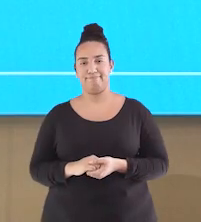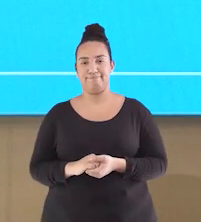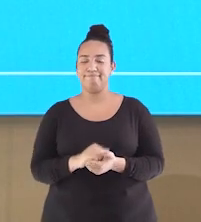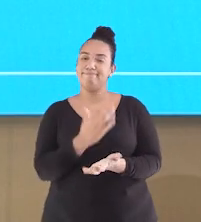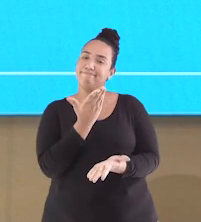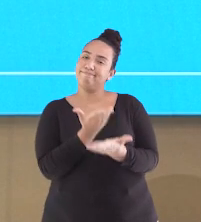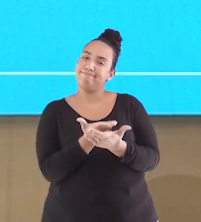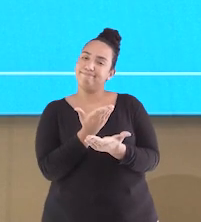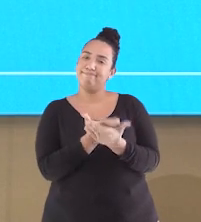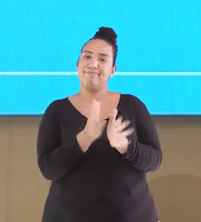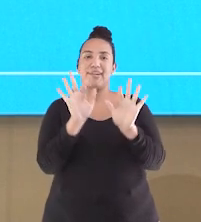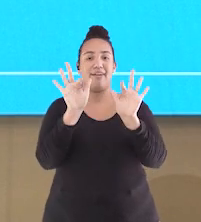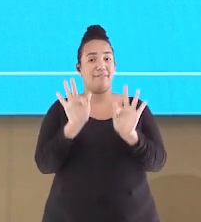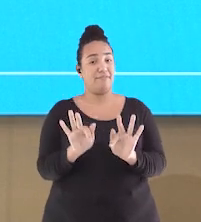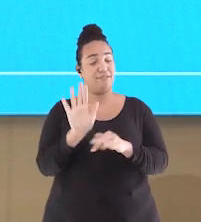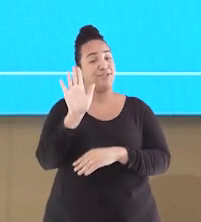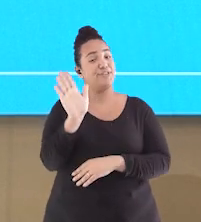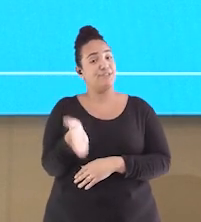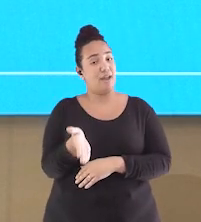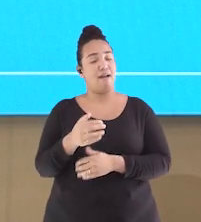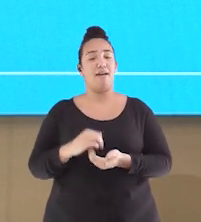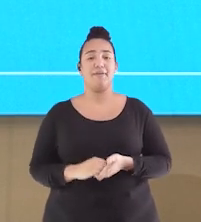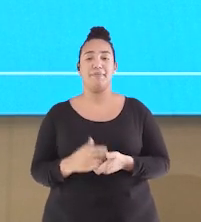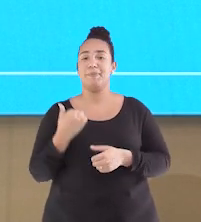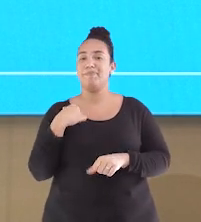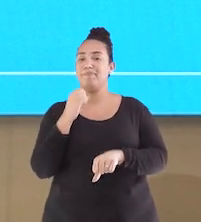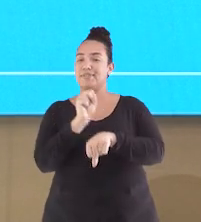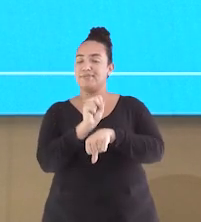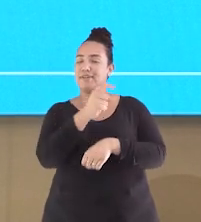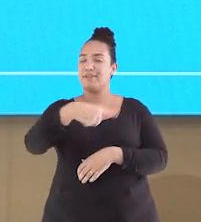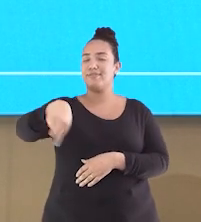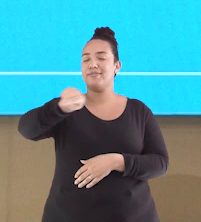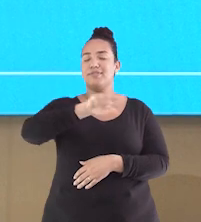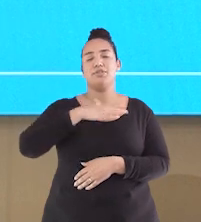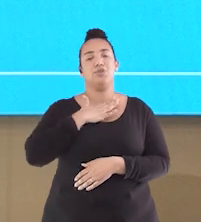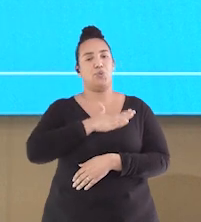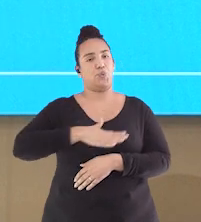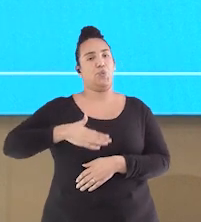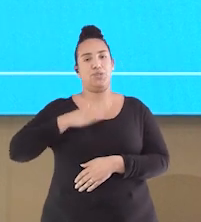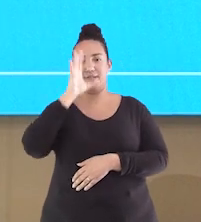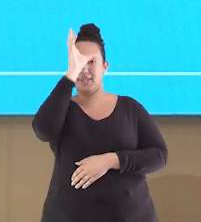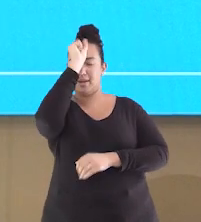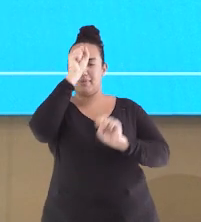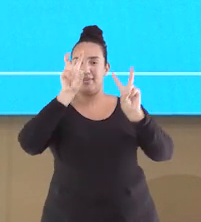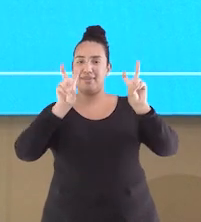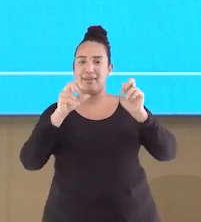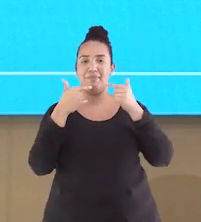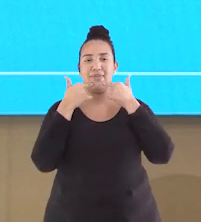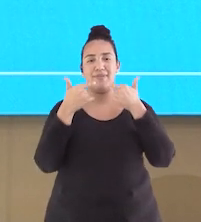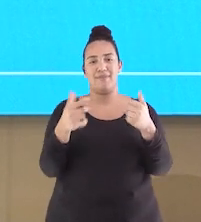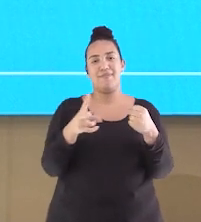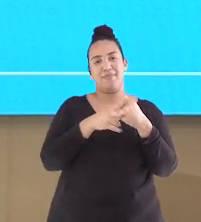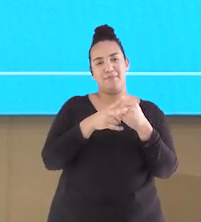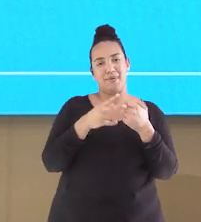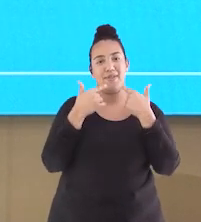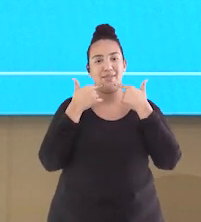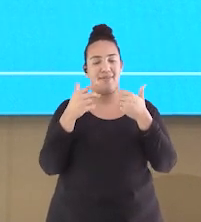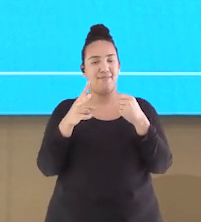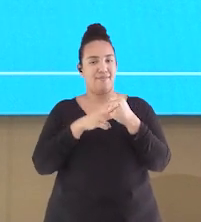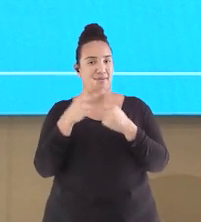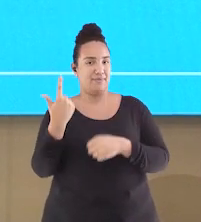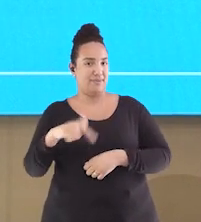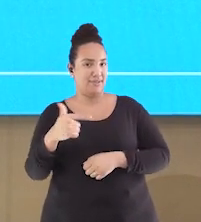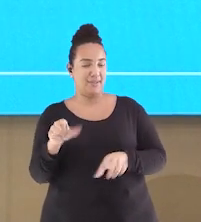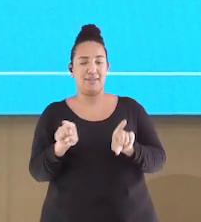A nossa aula chegou ao fim. Espero que vocês tenham gostado de aprender sobre a linguagem verbal, não verbal